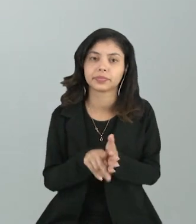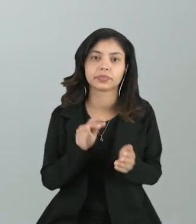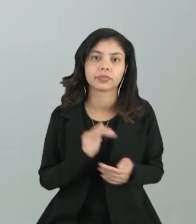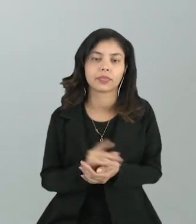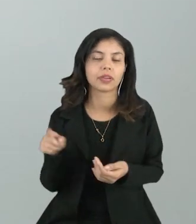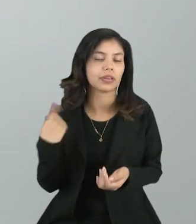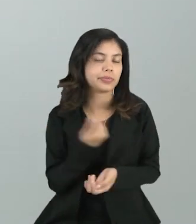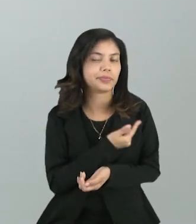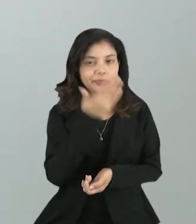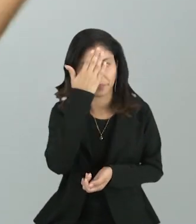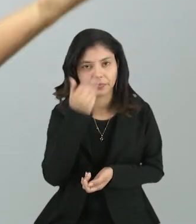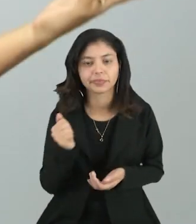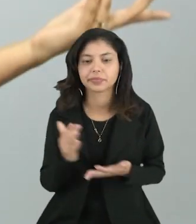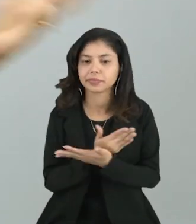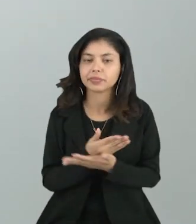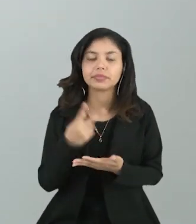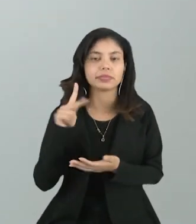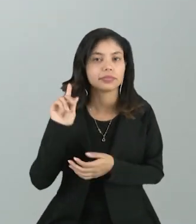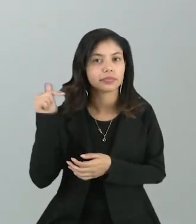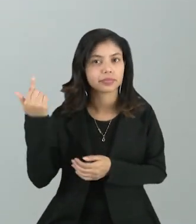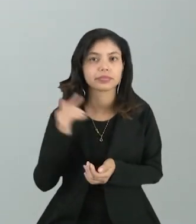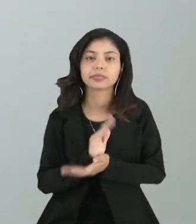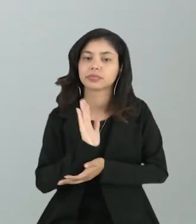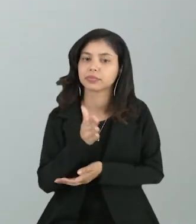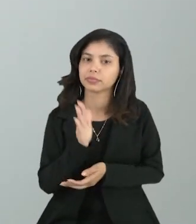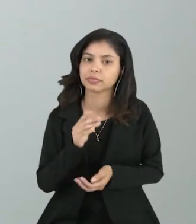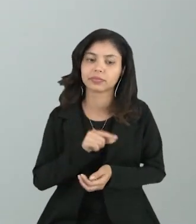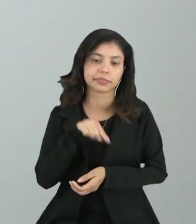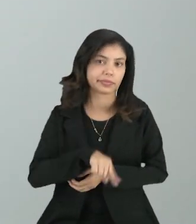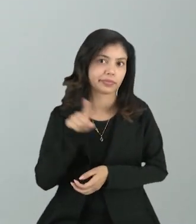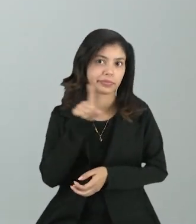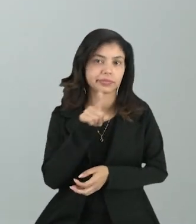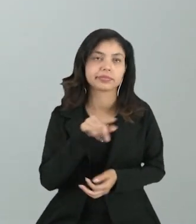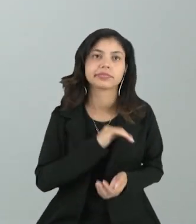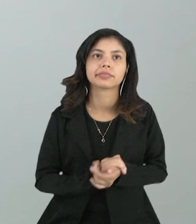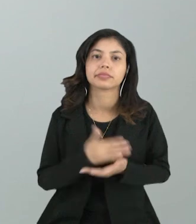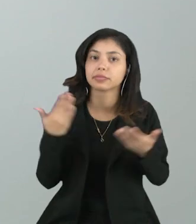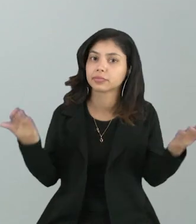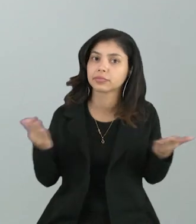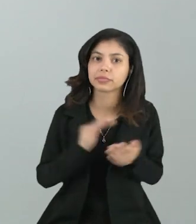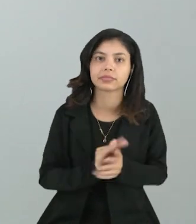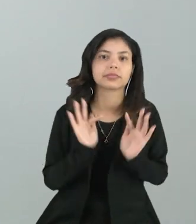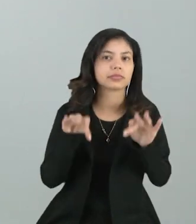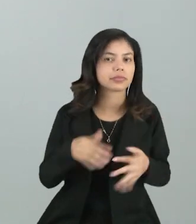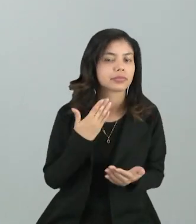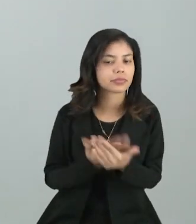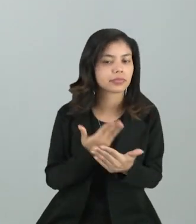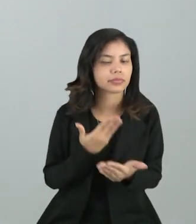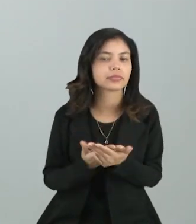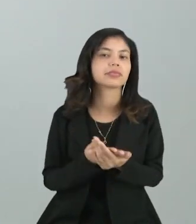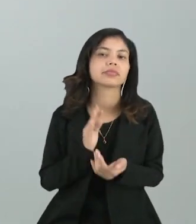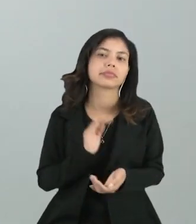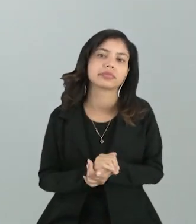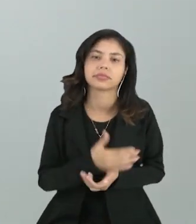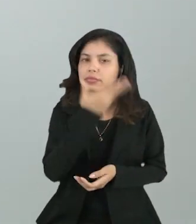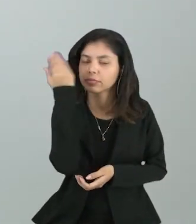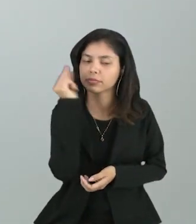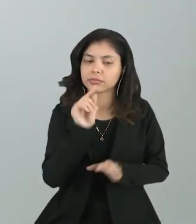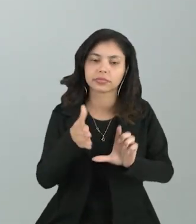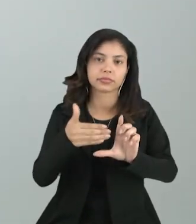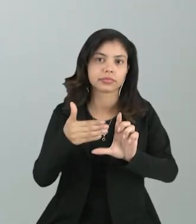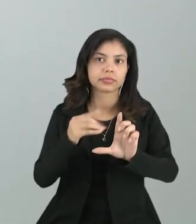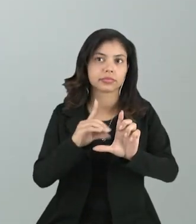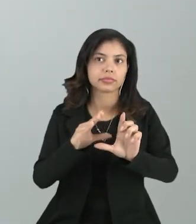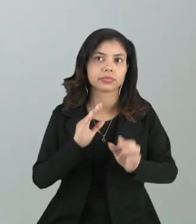e nós sabemos que algumas dessas outras já não são daqui. Então, a gente vai ficar com a nossa aula de hoje. Não esqueça de